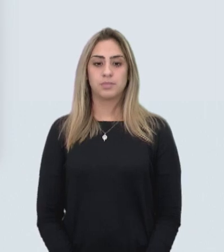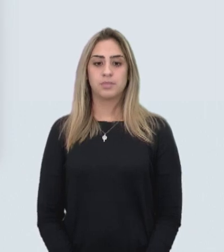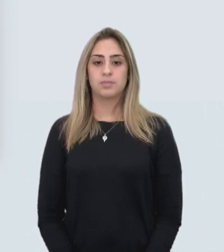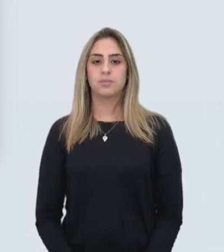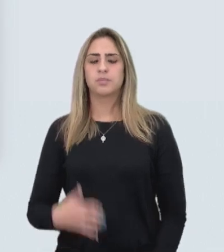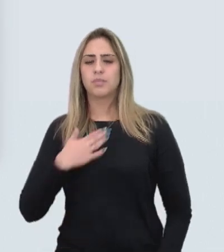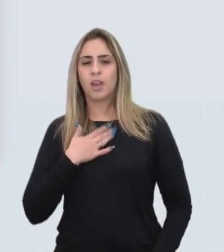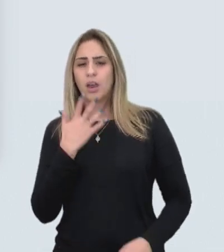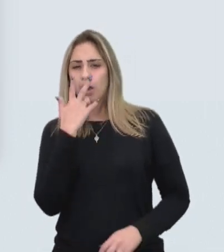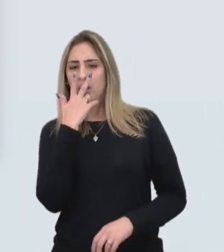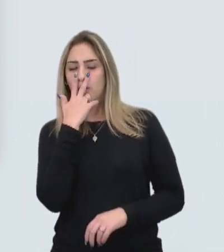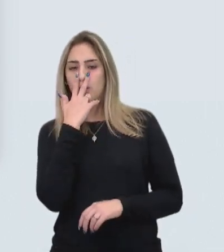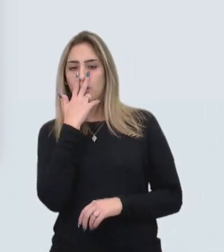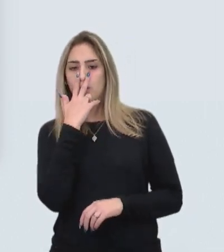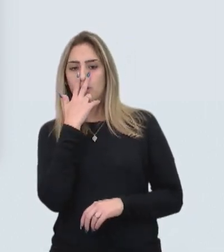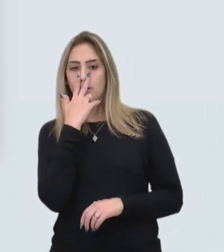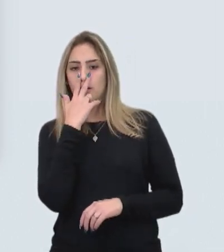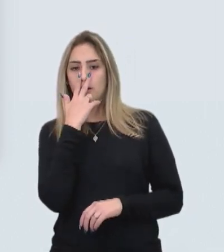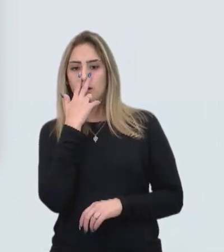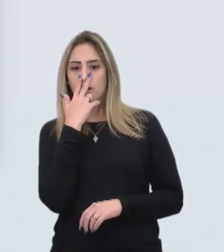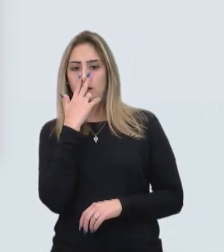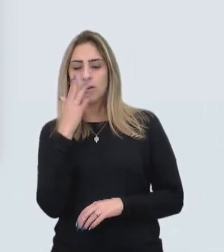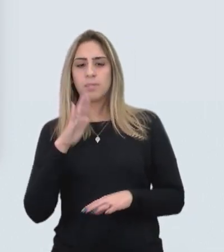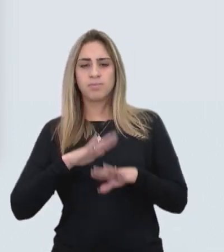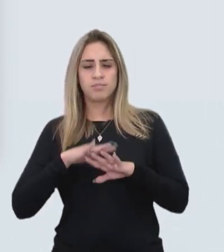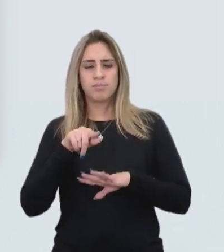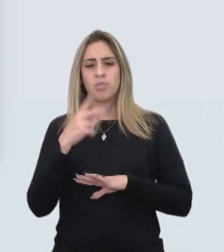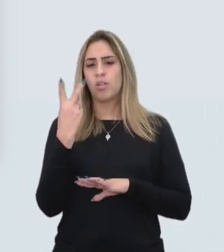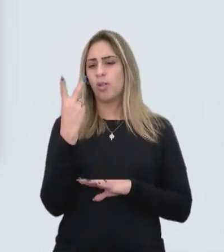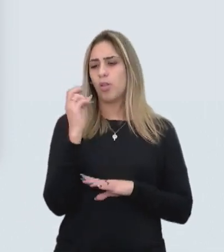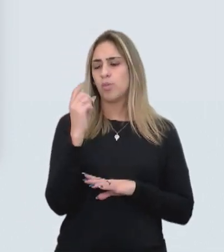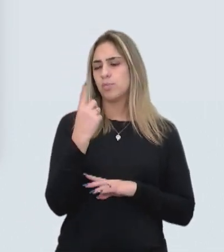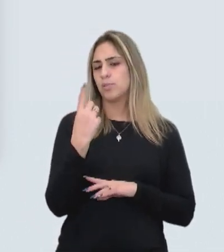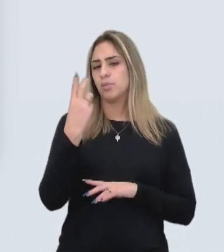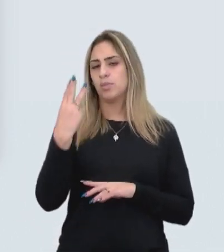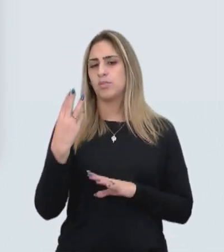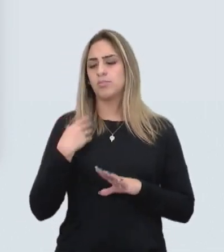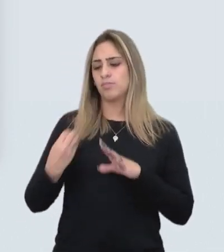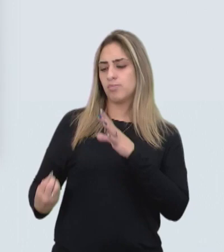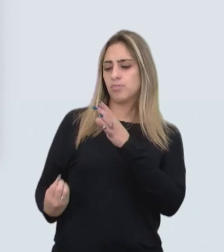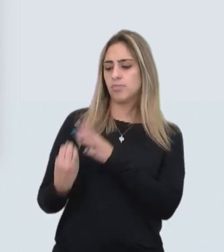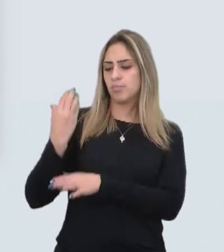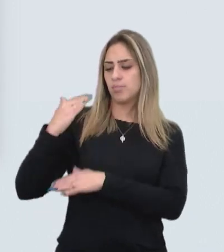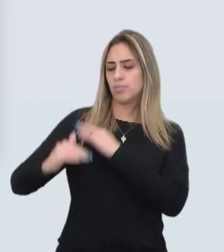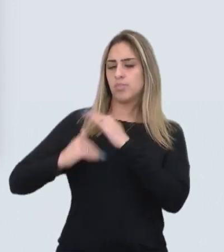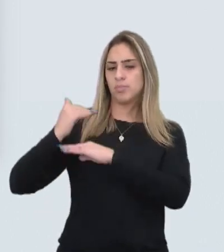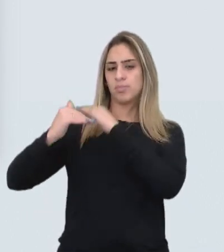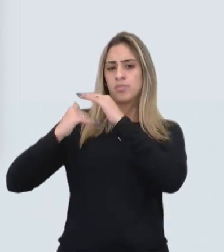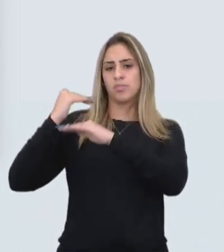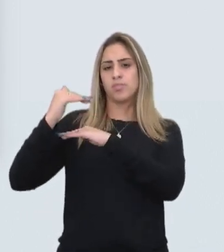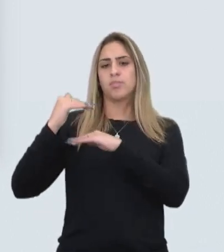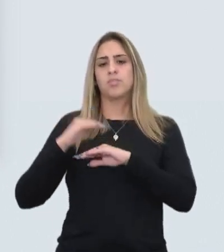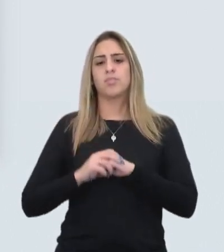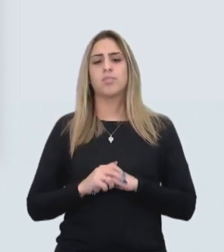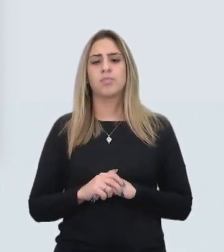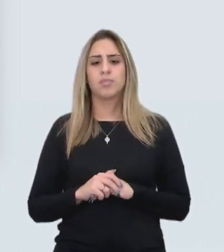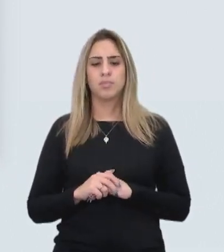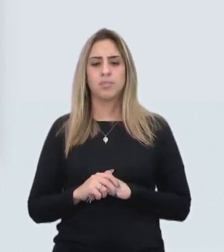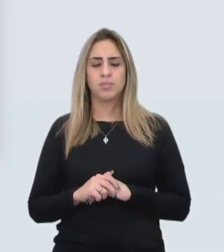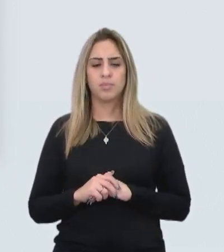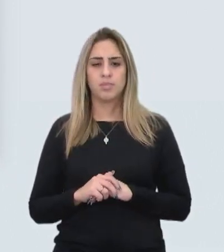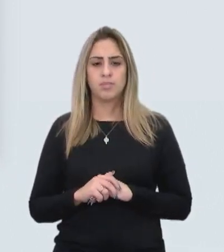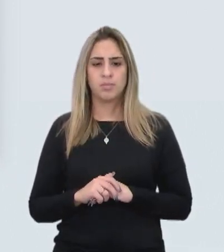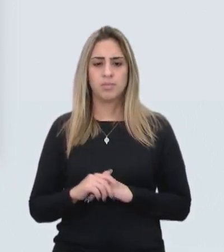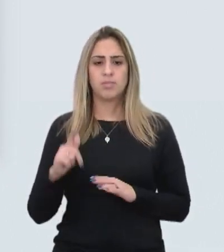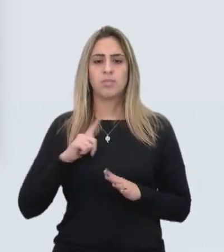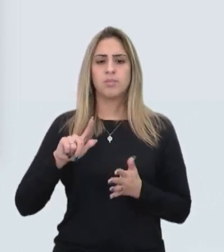Eu acho que desde das grandes marchas de 2013, né, com o surgimento e crescimento da mídia ninja, aí vem